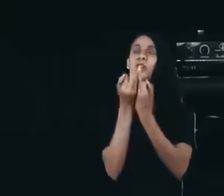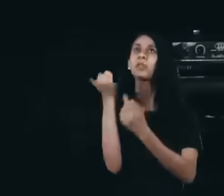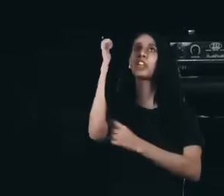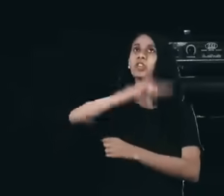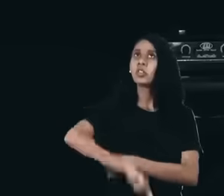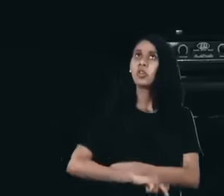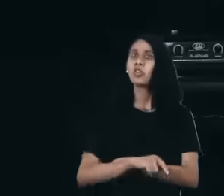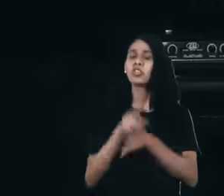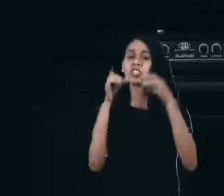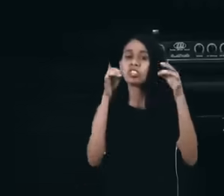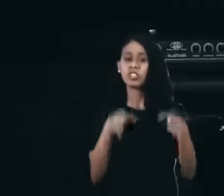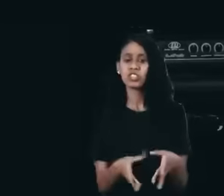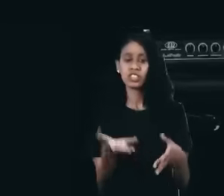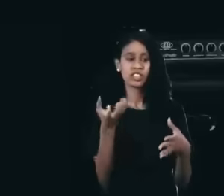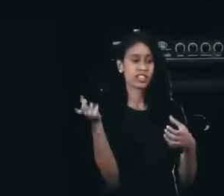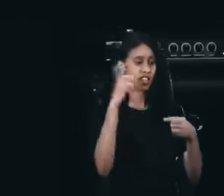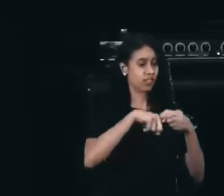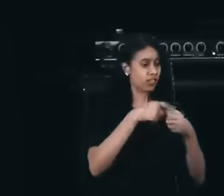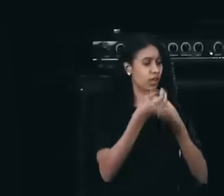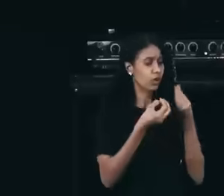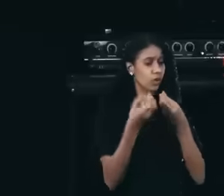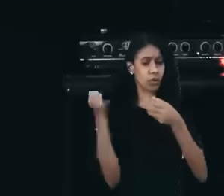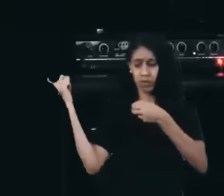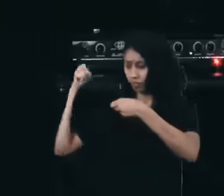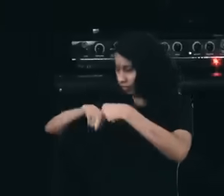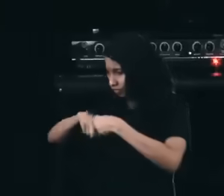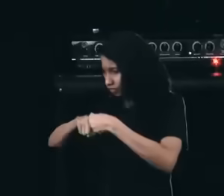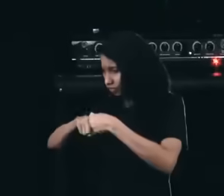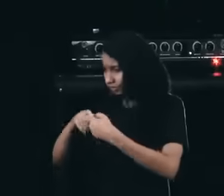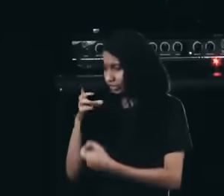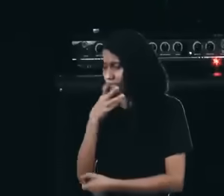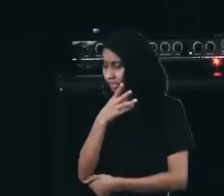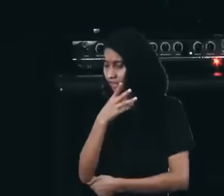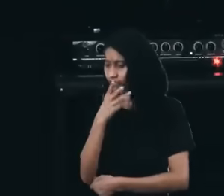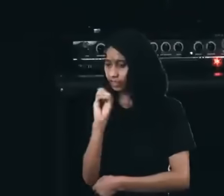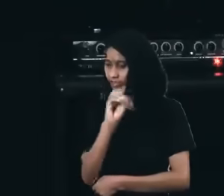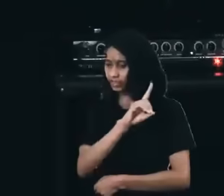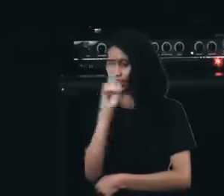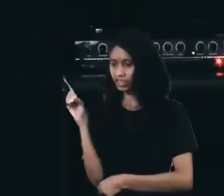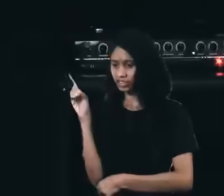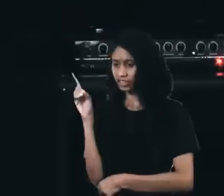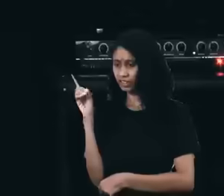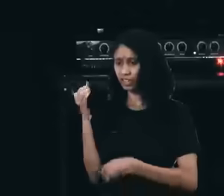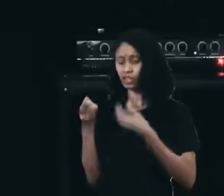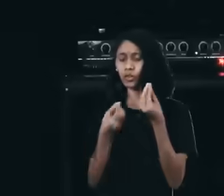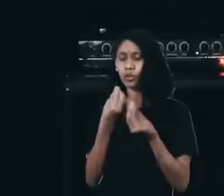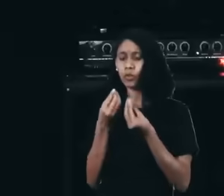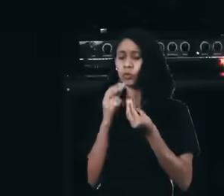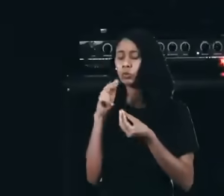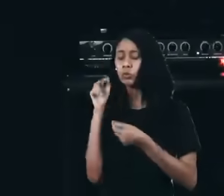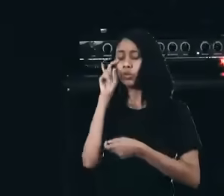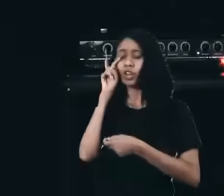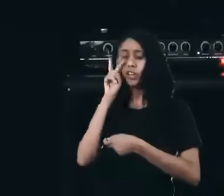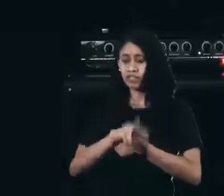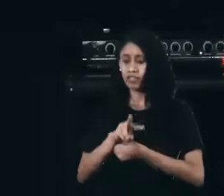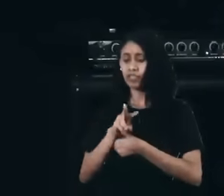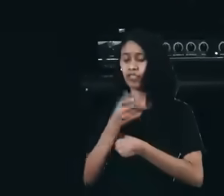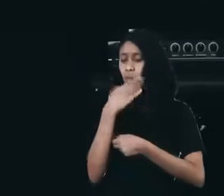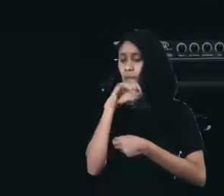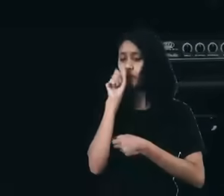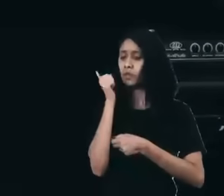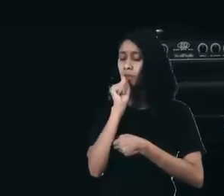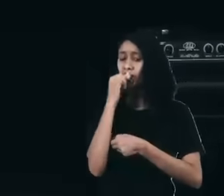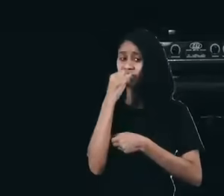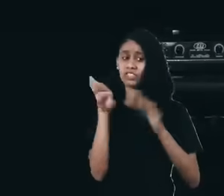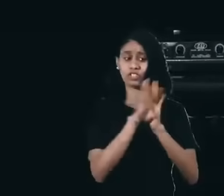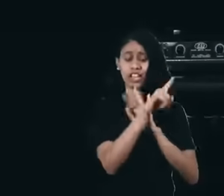eu desistir e quiser voltar, como é que eu vou voltar sozinha 30 dias no deserto? E se nunca mais eu ver os meus pais? E se eu não agradar a família do